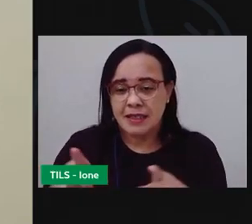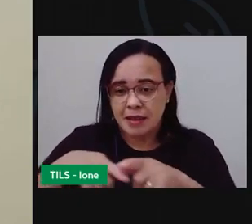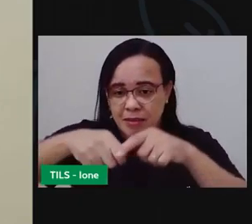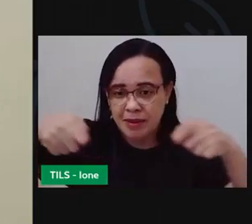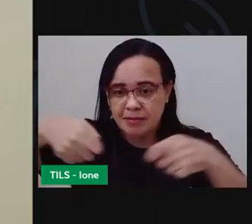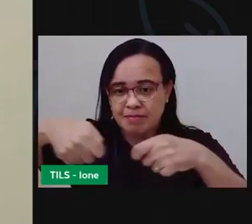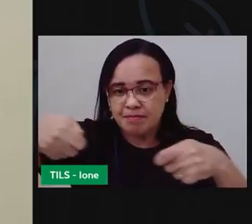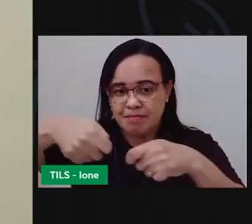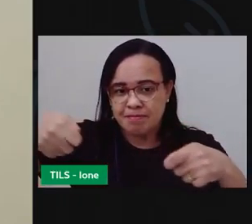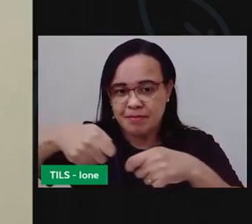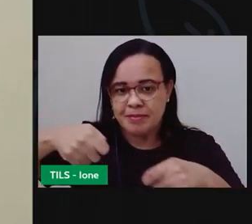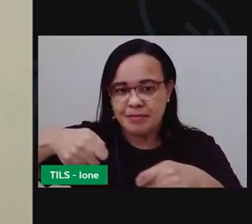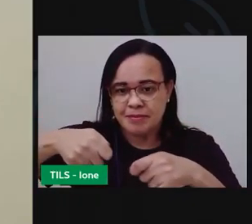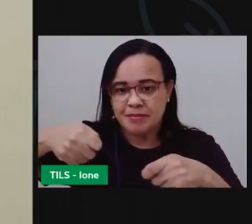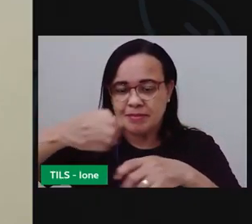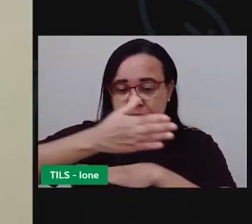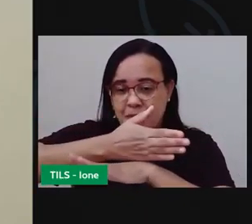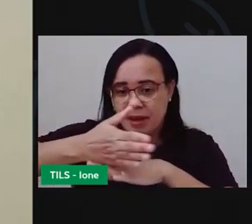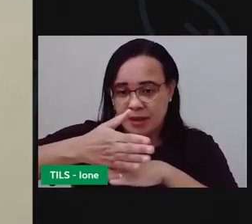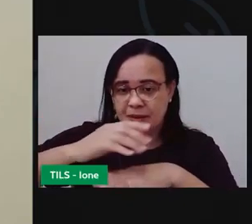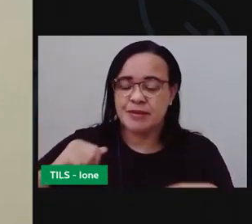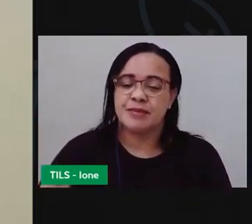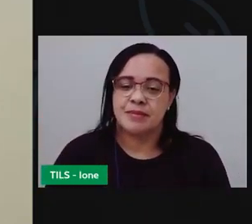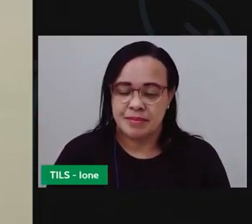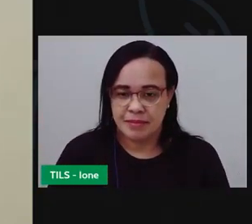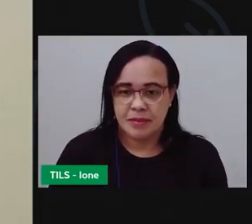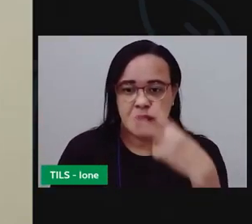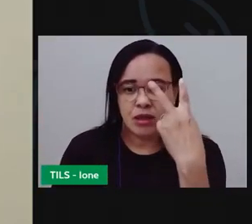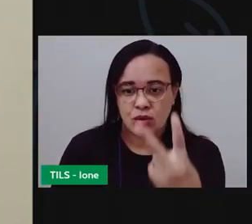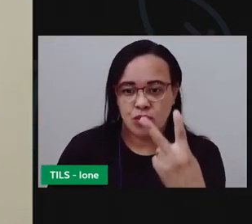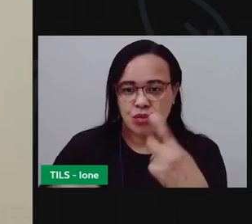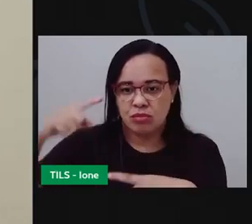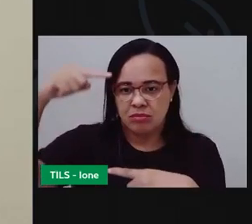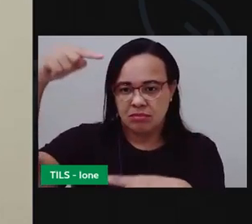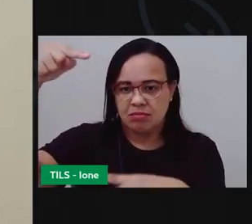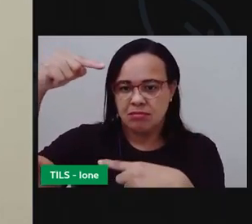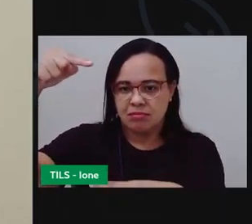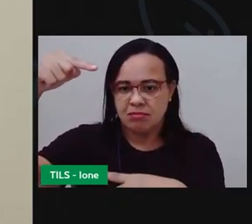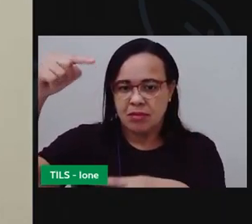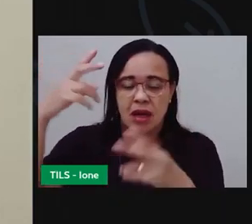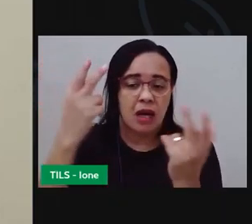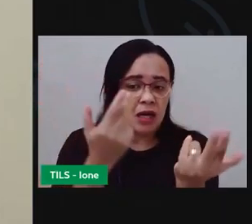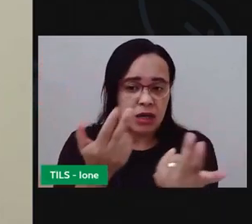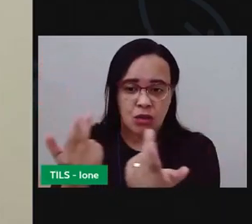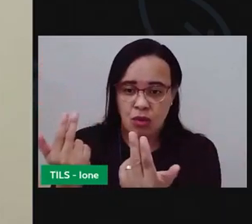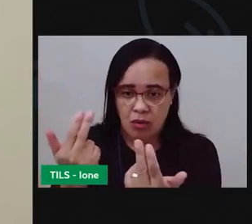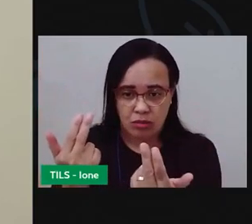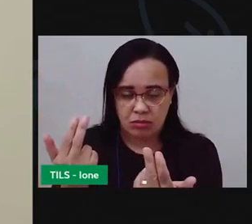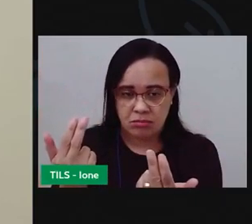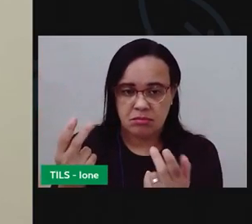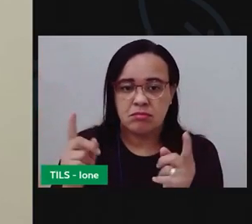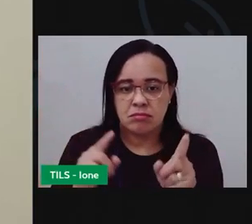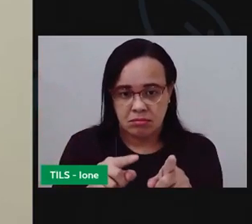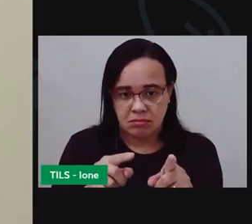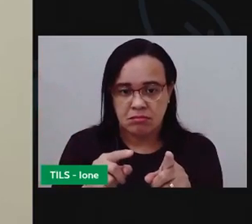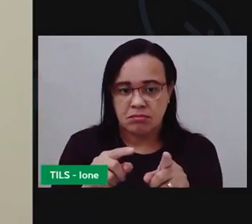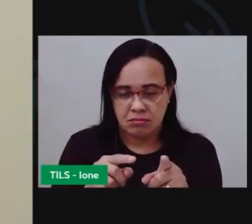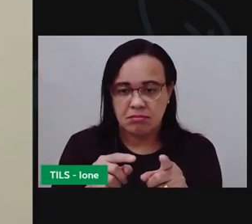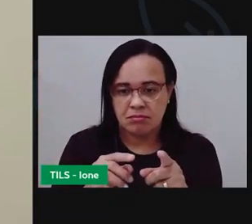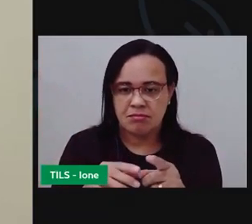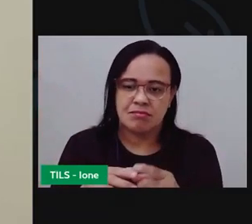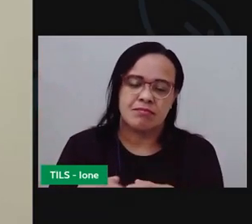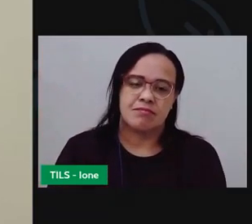barbante. Eu tenho aqui duas garrafas PET do mesmo modelo. Olha.